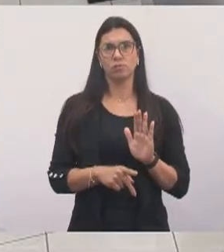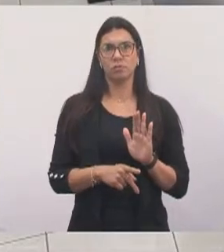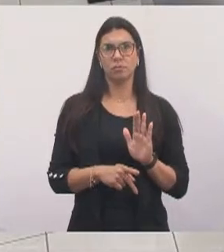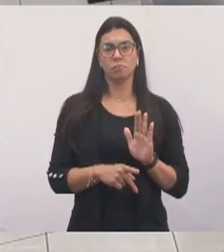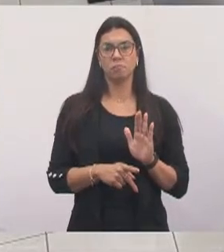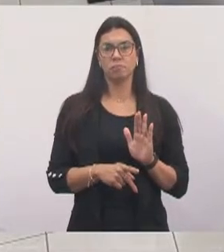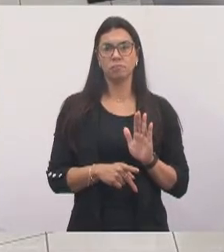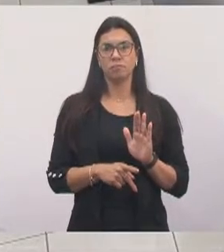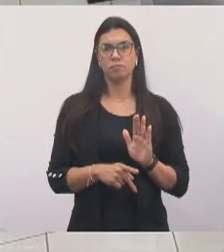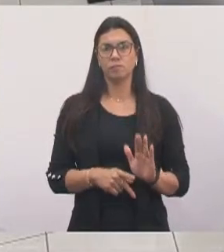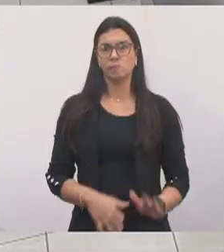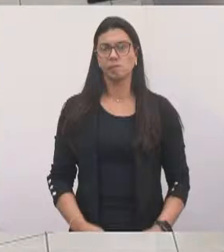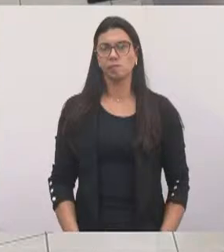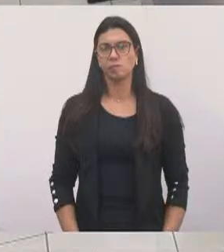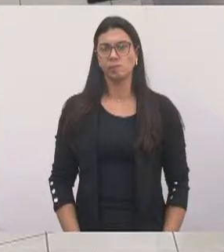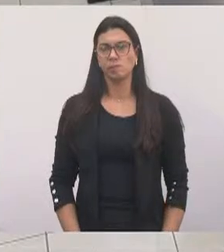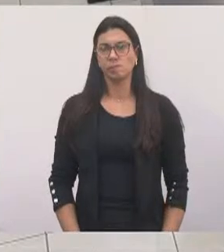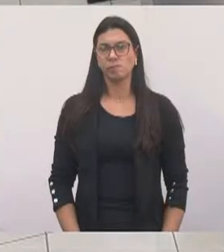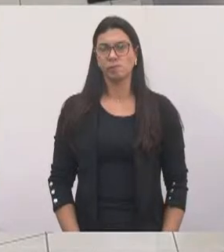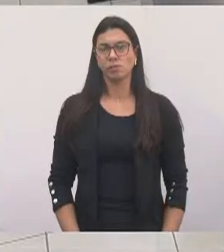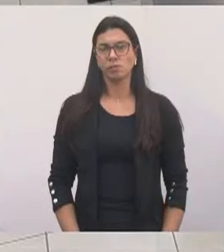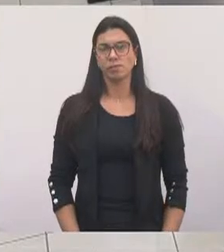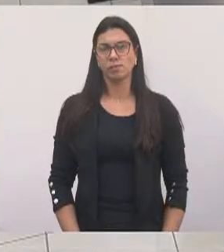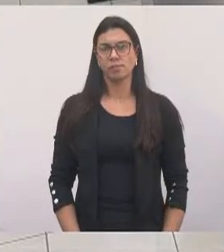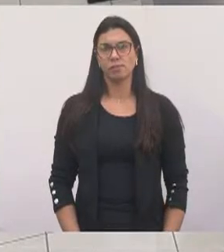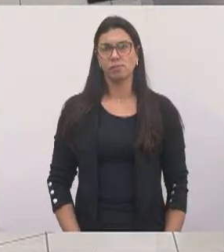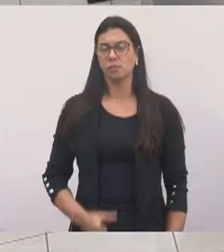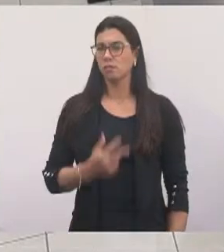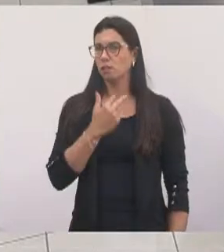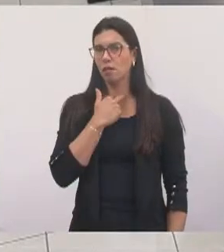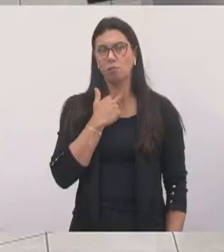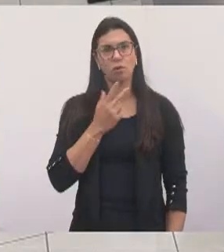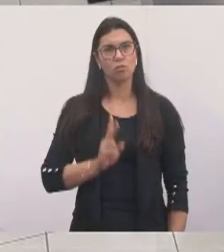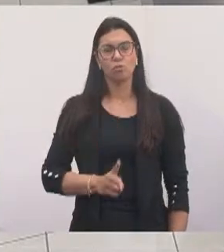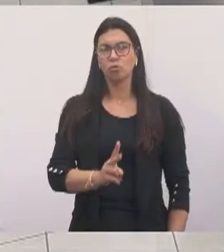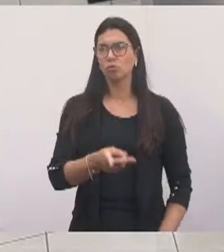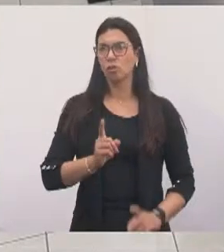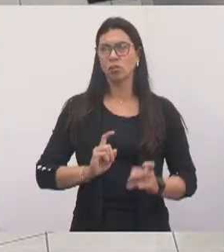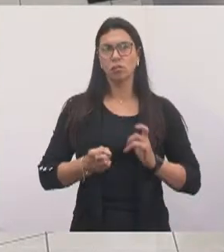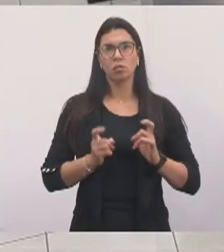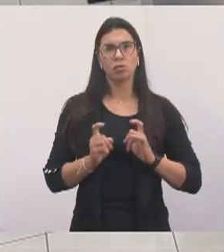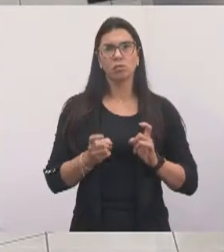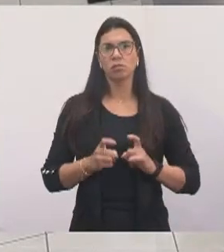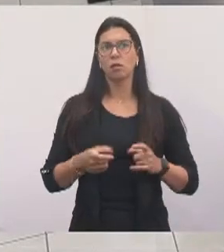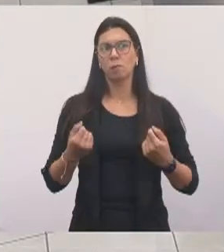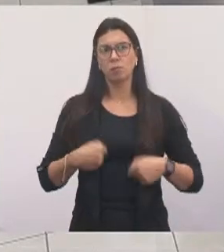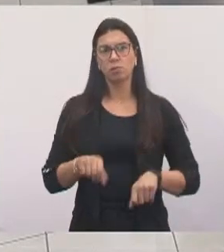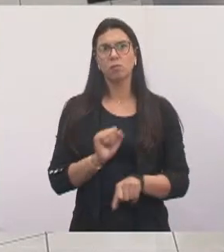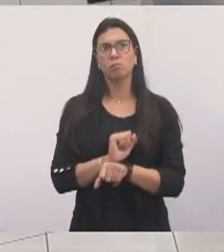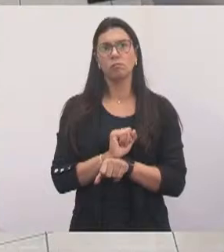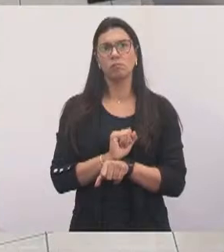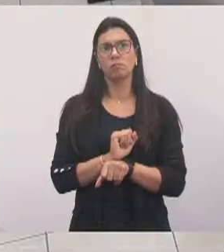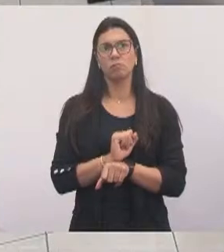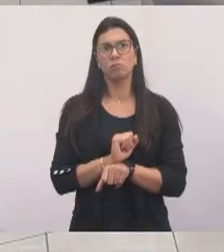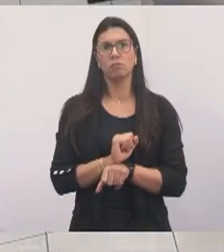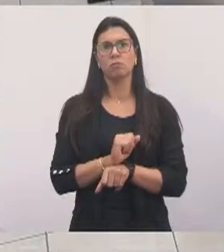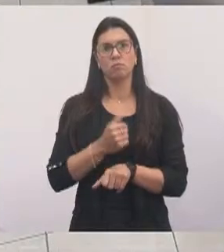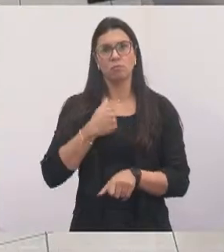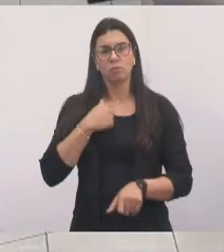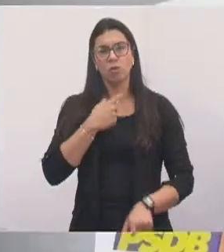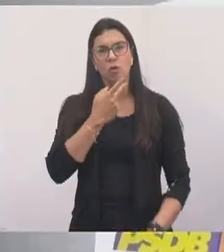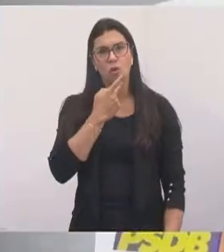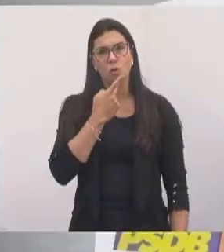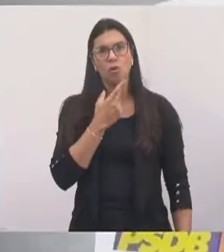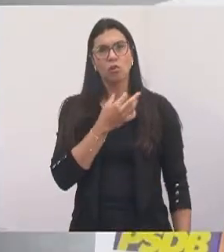lá. Não deve prosseguir a sessão. Ela tem que estar interrompida. Eu insisto em